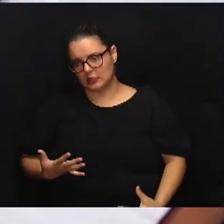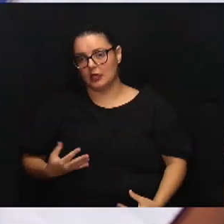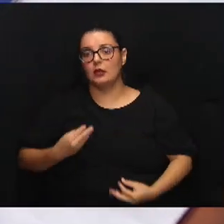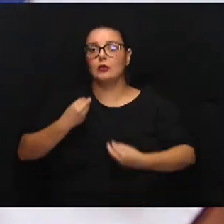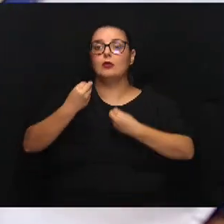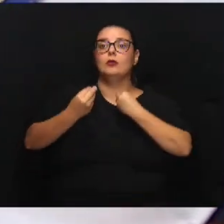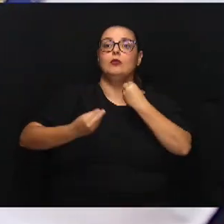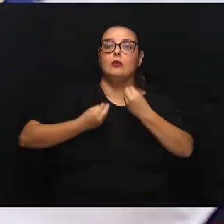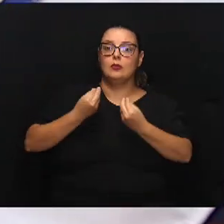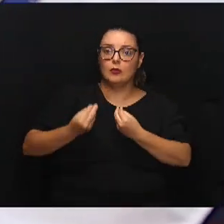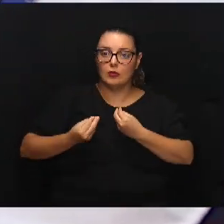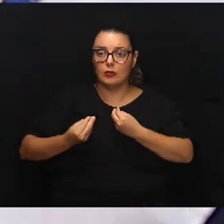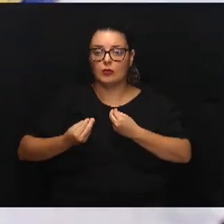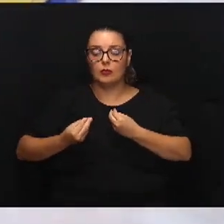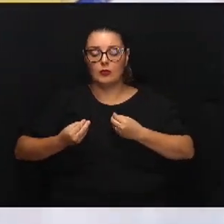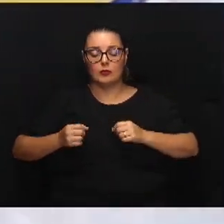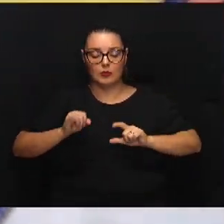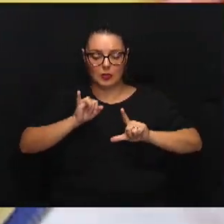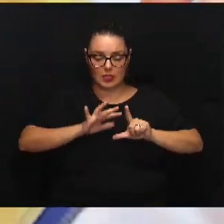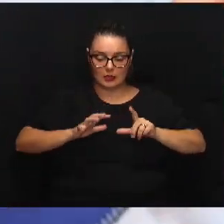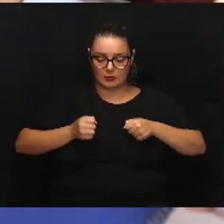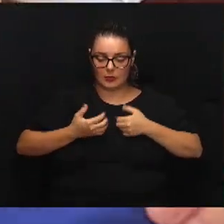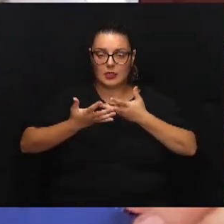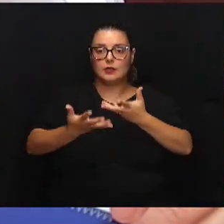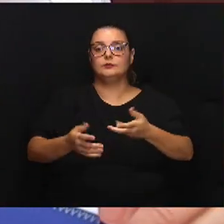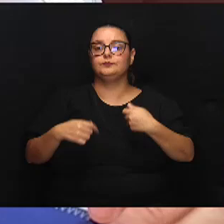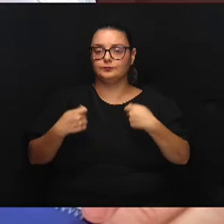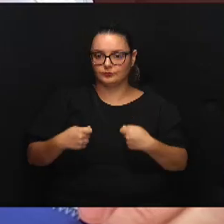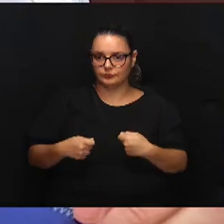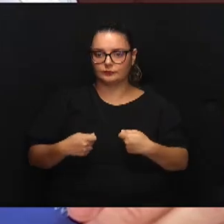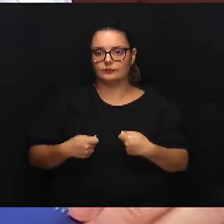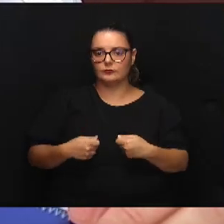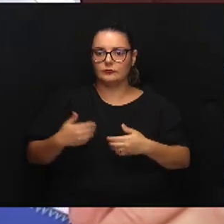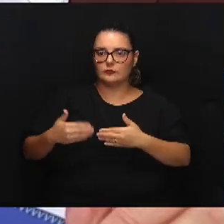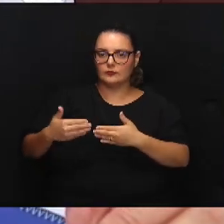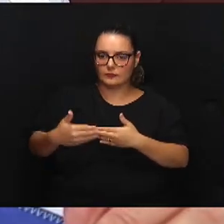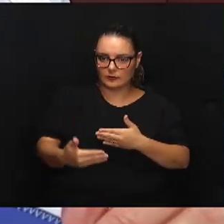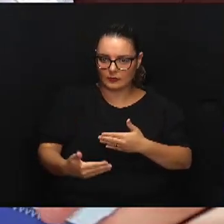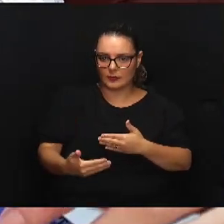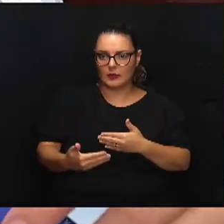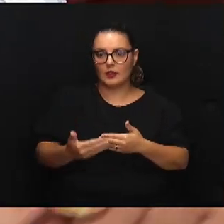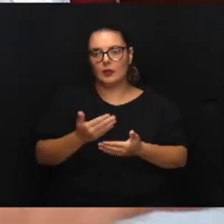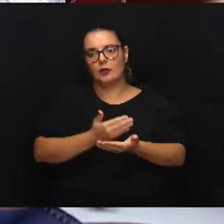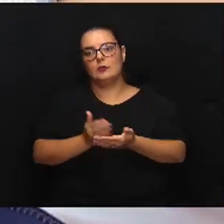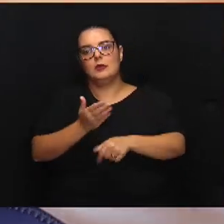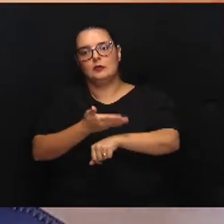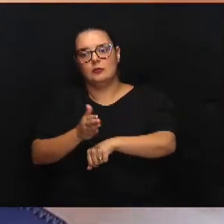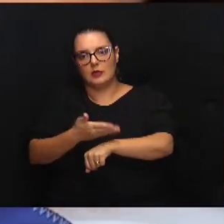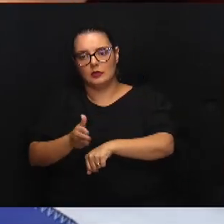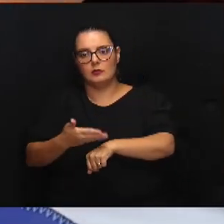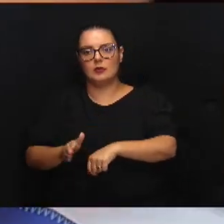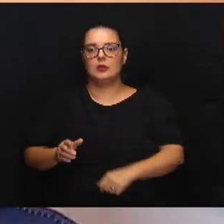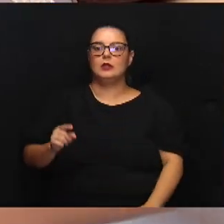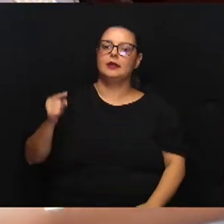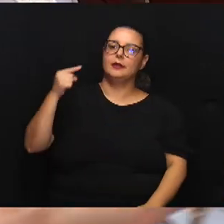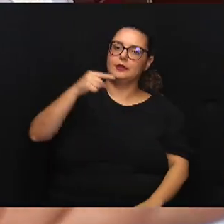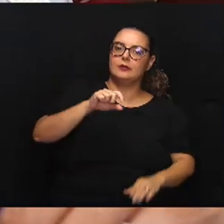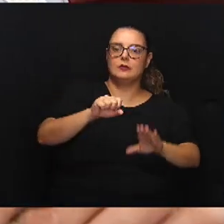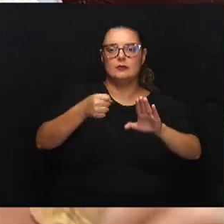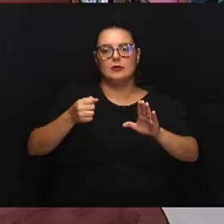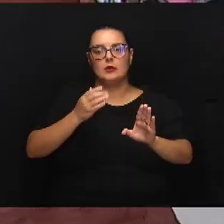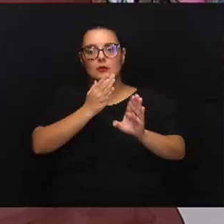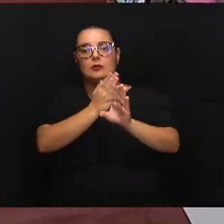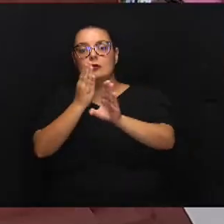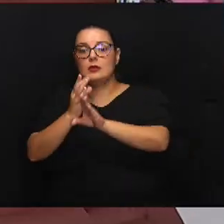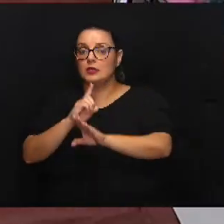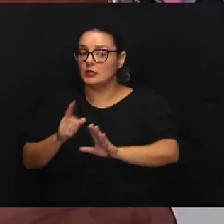como transmitir quem ela é e o que ela precisa. E aí, a partir daí que a gente passa para a parte prática, que é ir até o armário, identificar as peças que